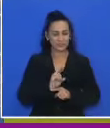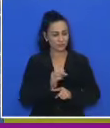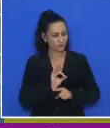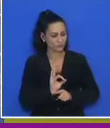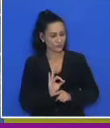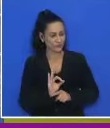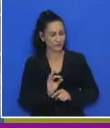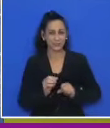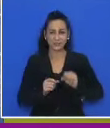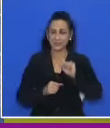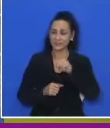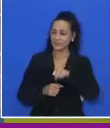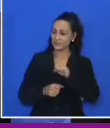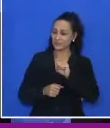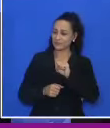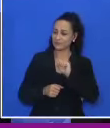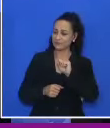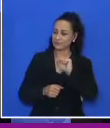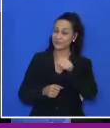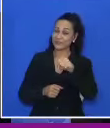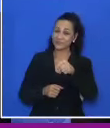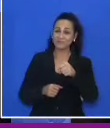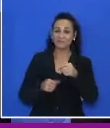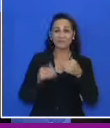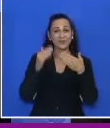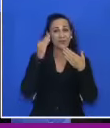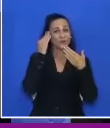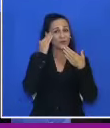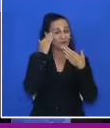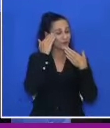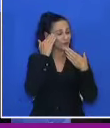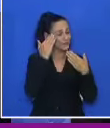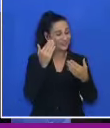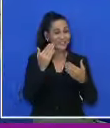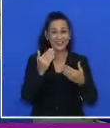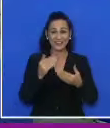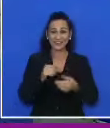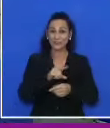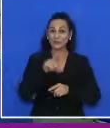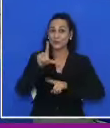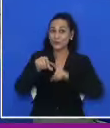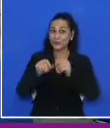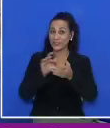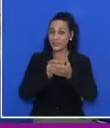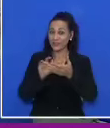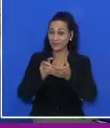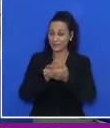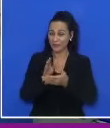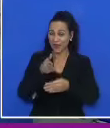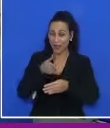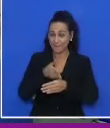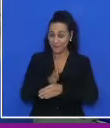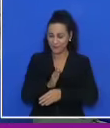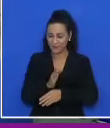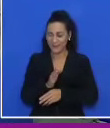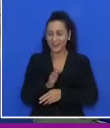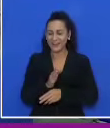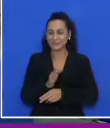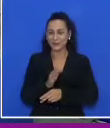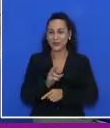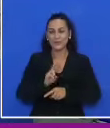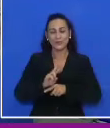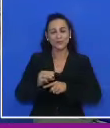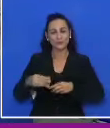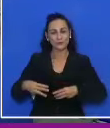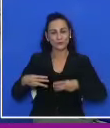auditoras confirmam? Sim, confirmo. Sim, confirmo. Obrigado. Sorteio da Loto Fácil realizado, validado pelas auditoras